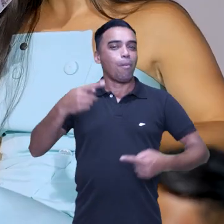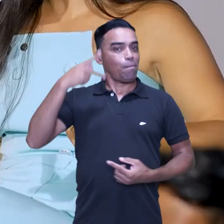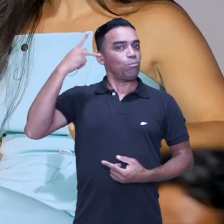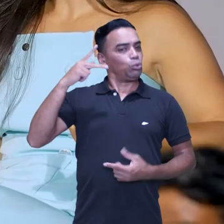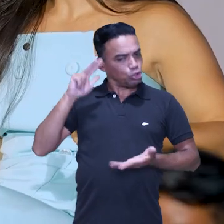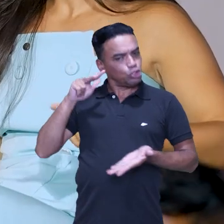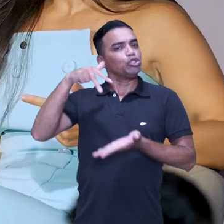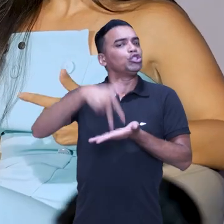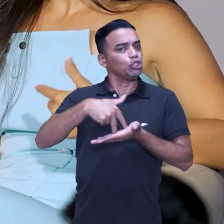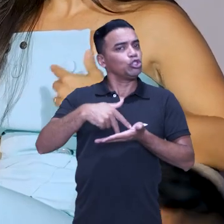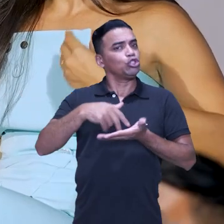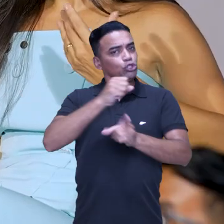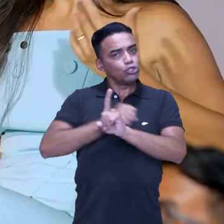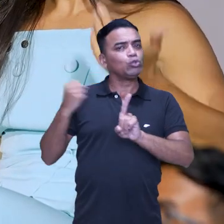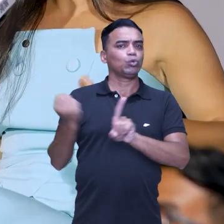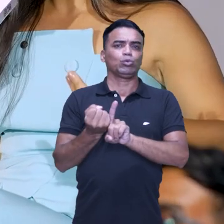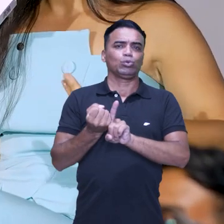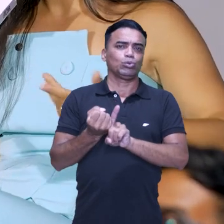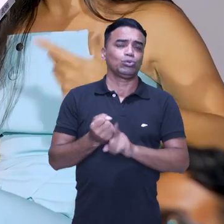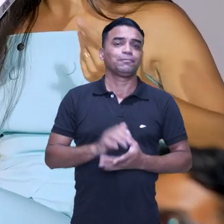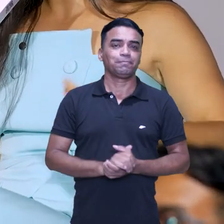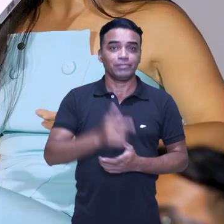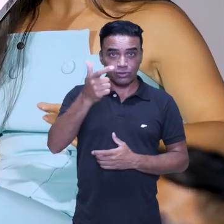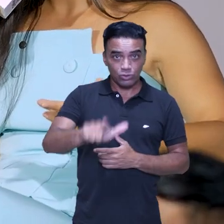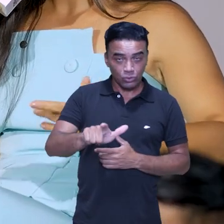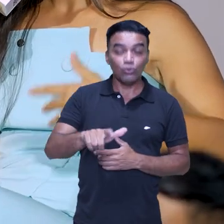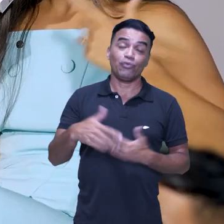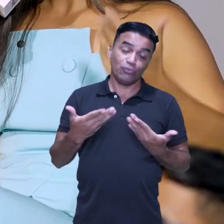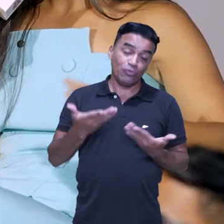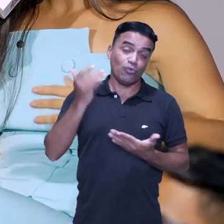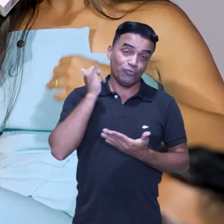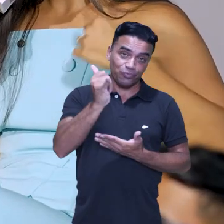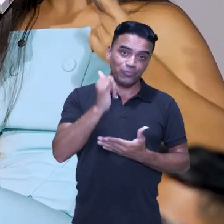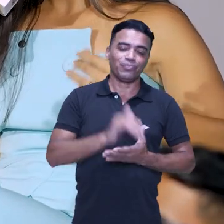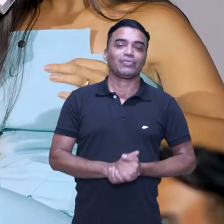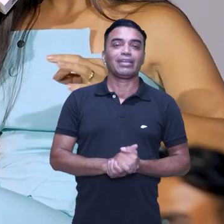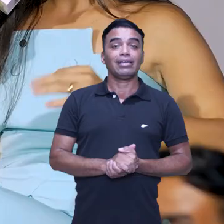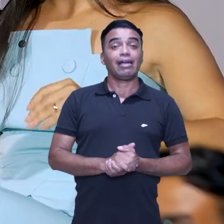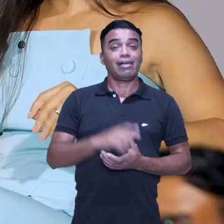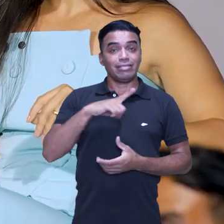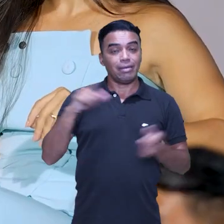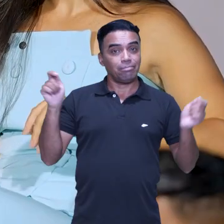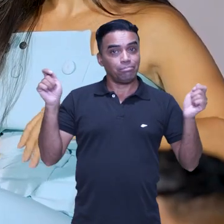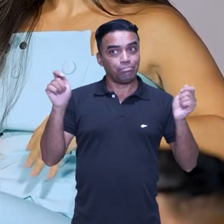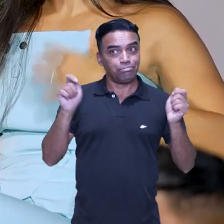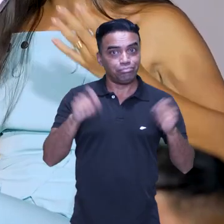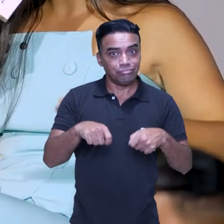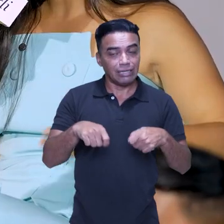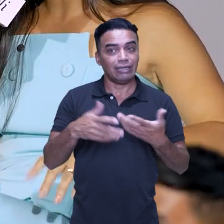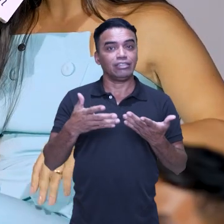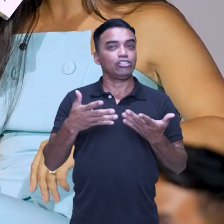um ato social, que, mais uma vez, né, eu vou redundar aqui, tem a possibilidade